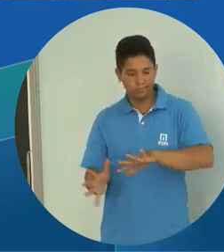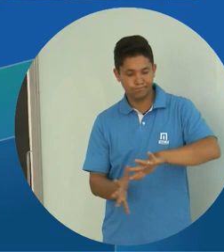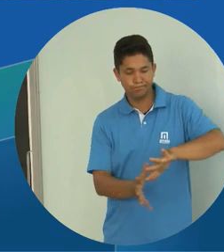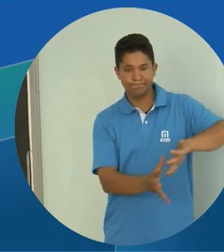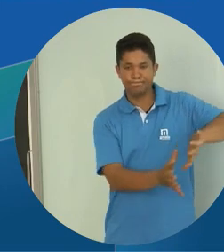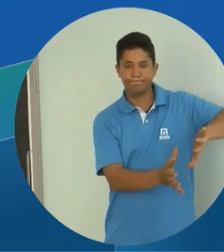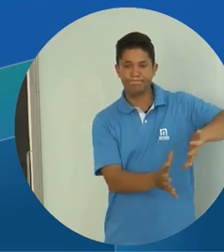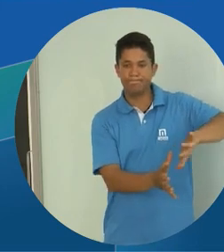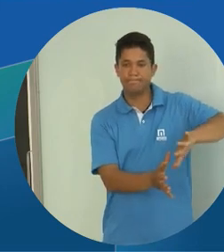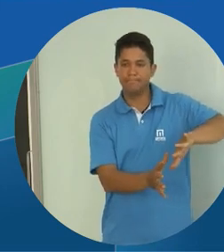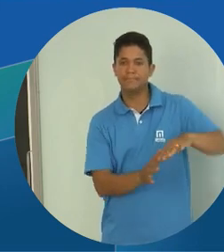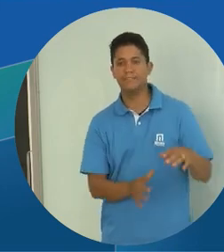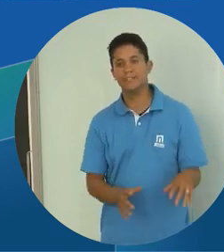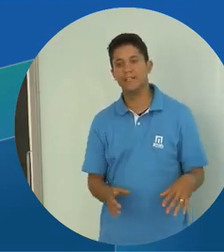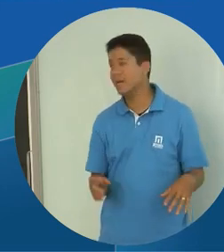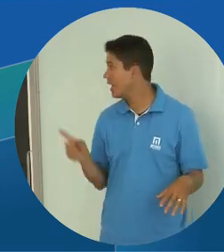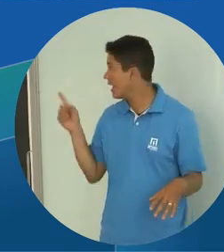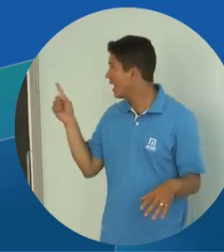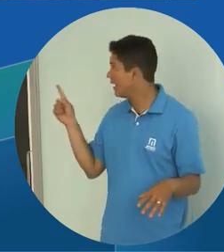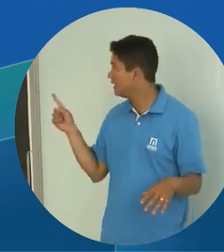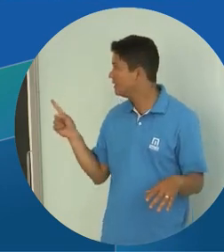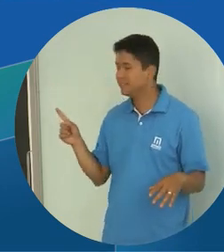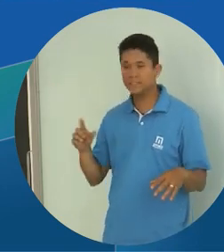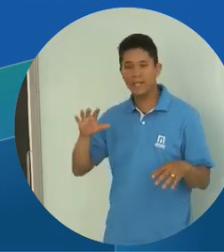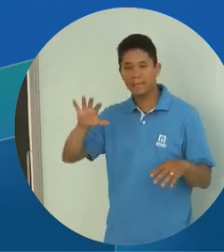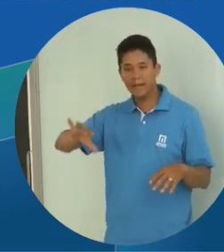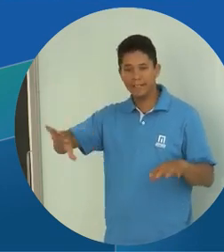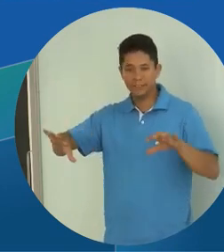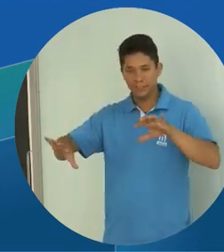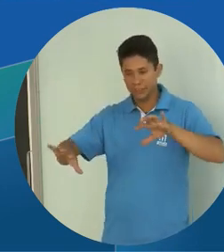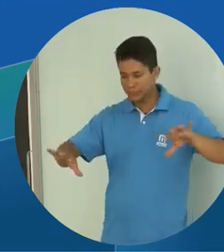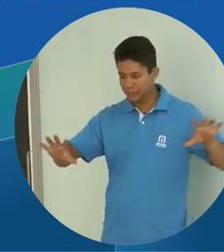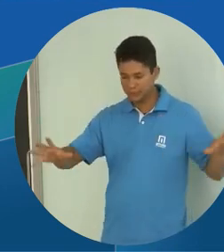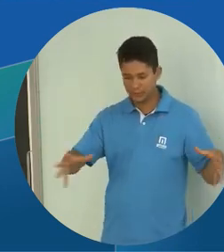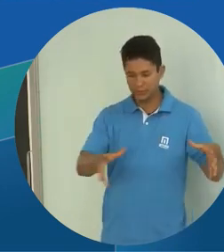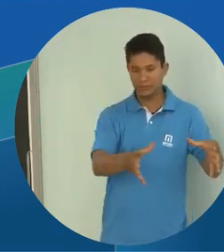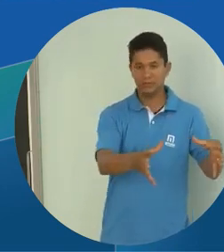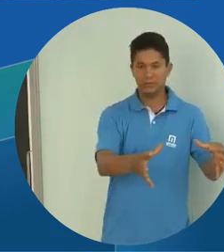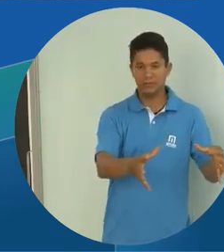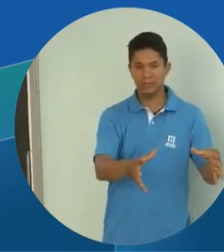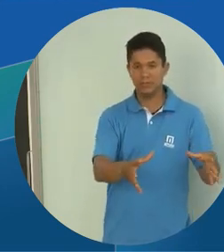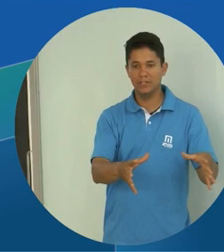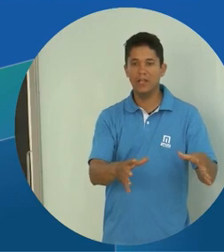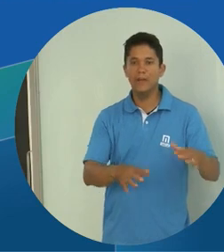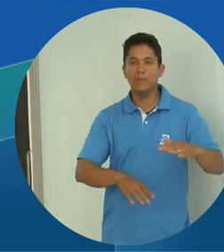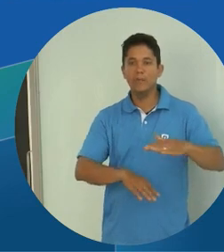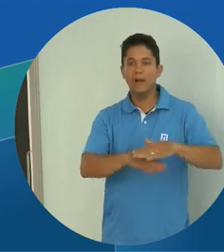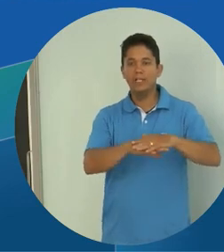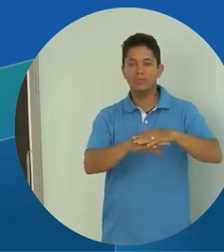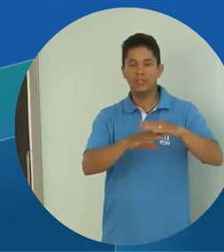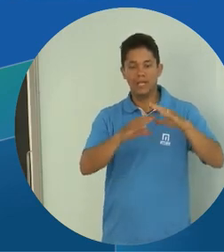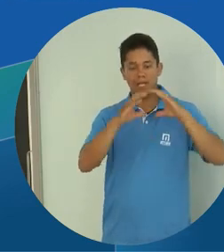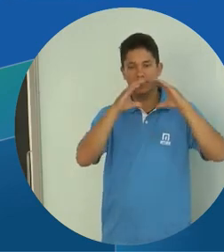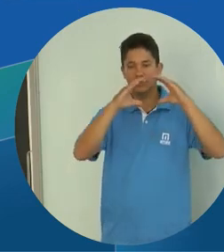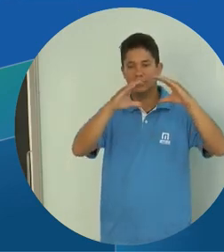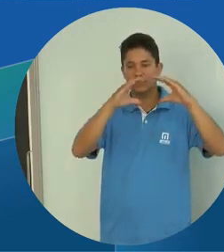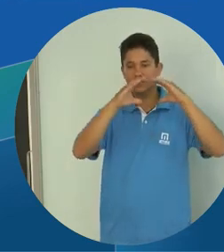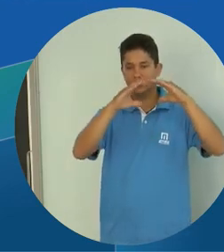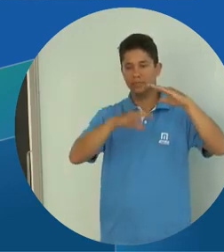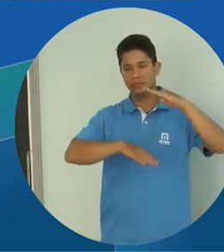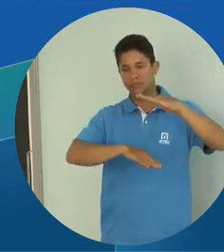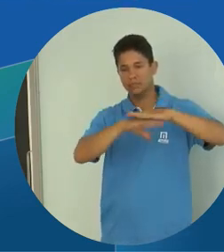carregou material dessa parte aqui e dessa parte aqui, né, por debaixo da laje desse